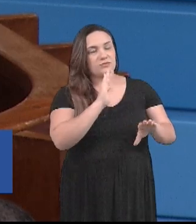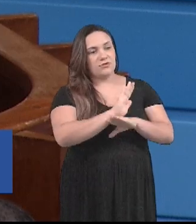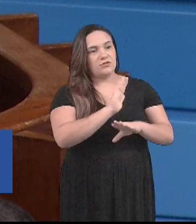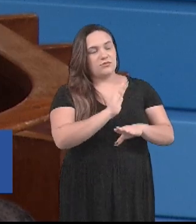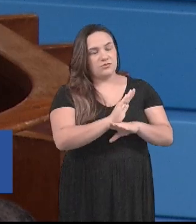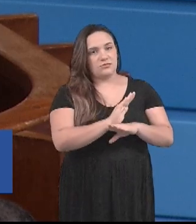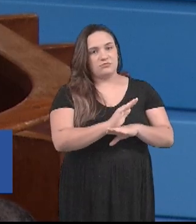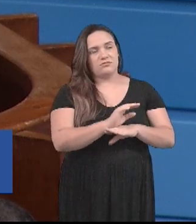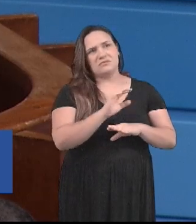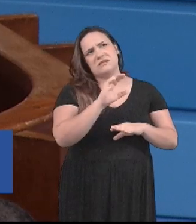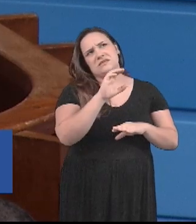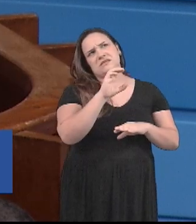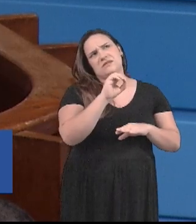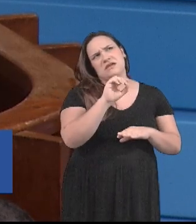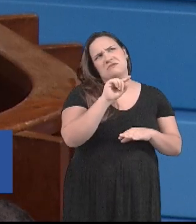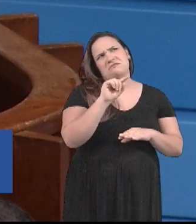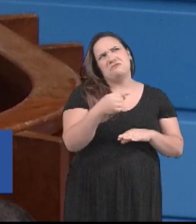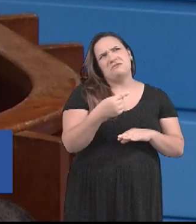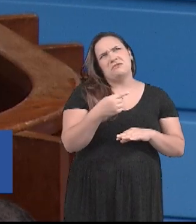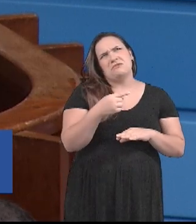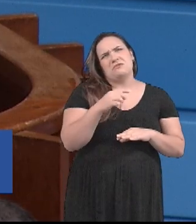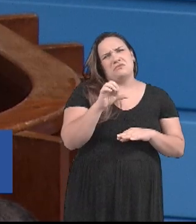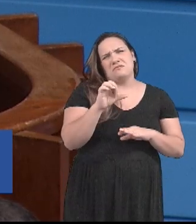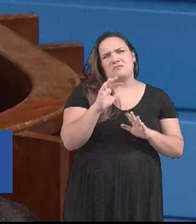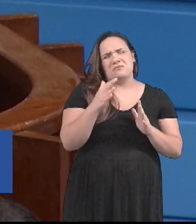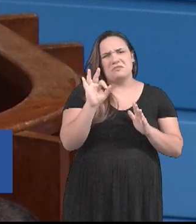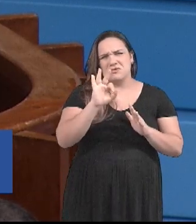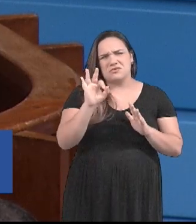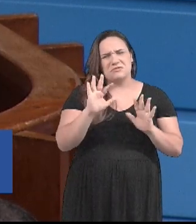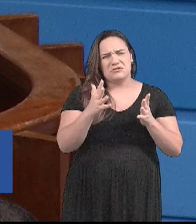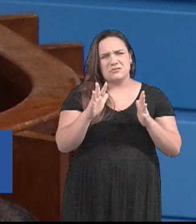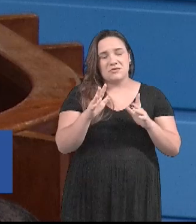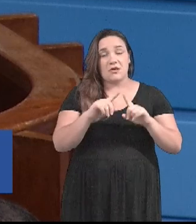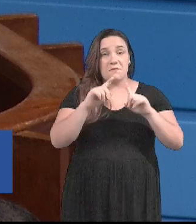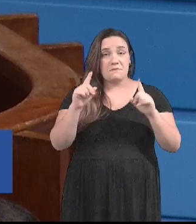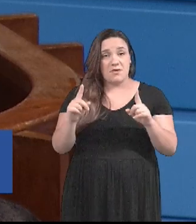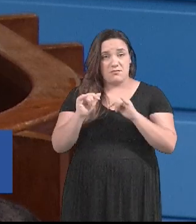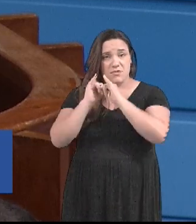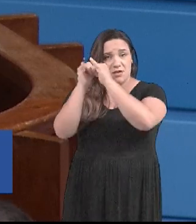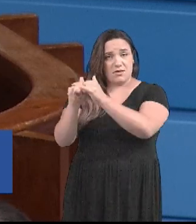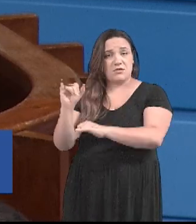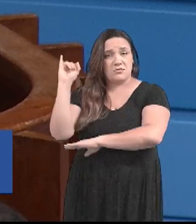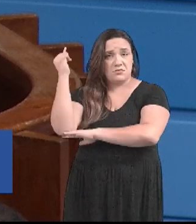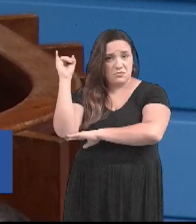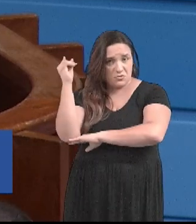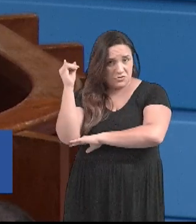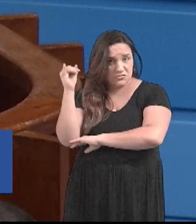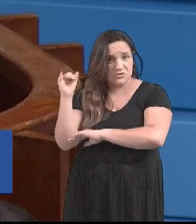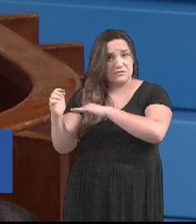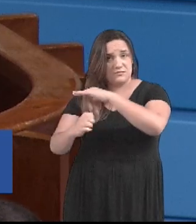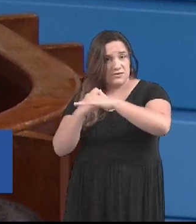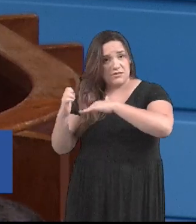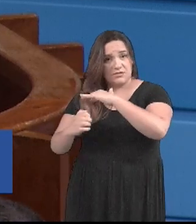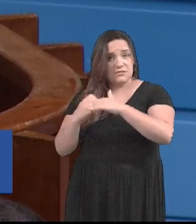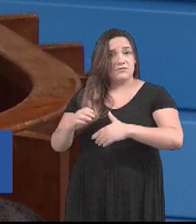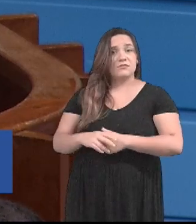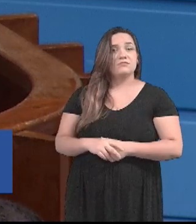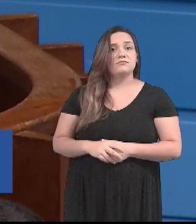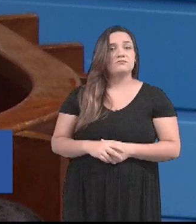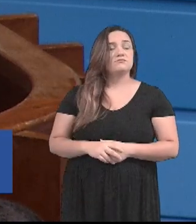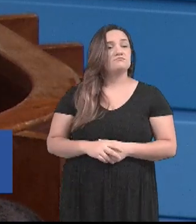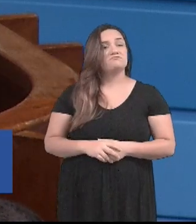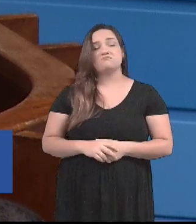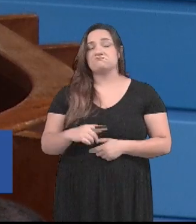que 0,% alguma coisa. E quando se trata da renúncia fiscal de receita, sem passar por essa casa,